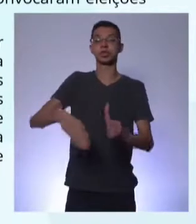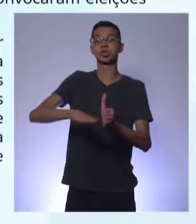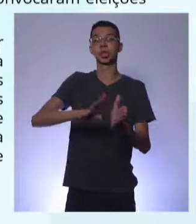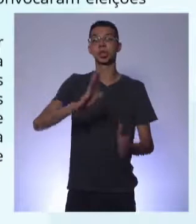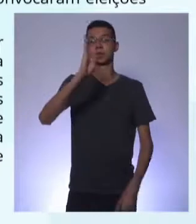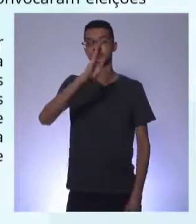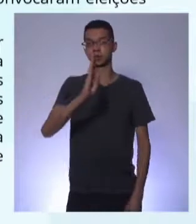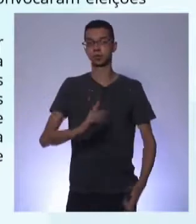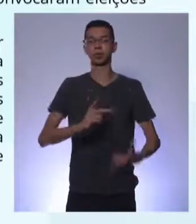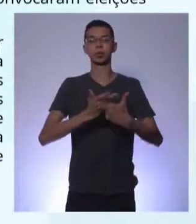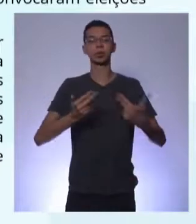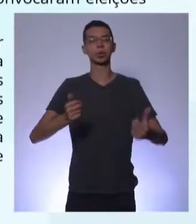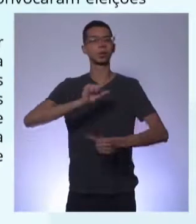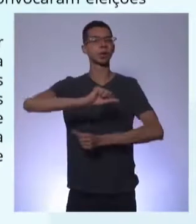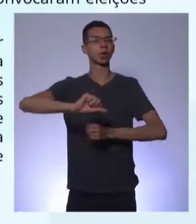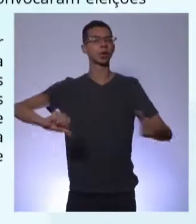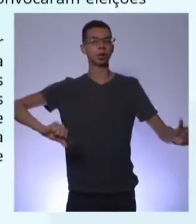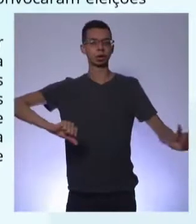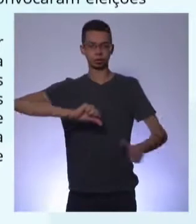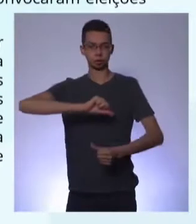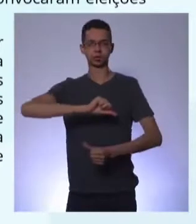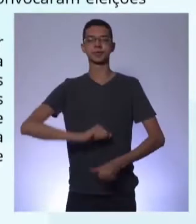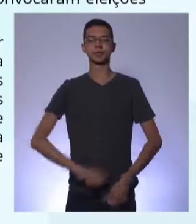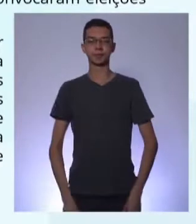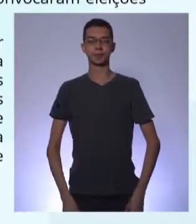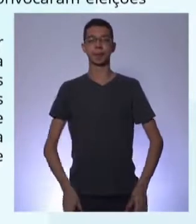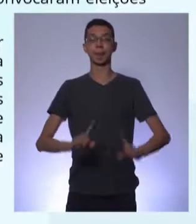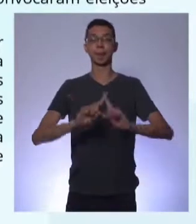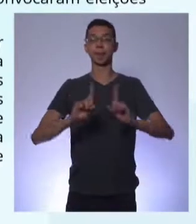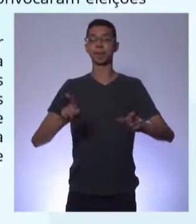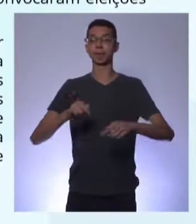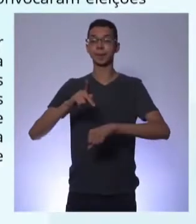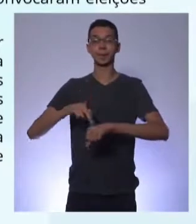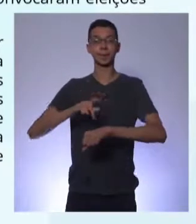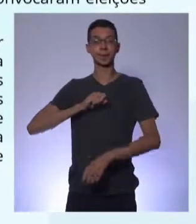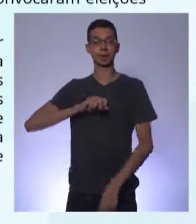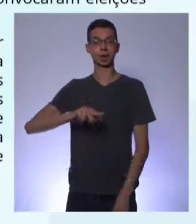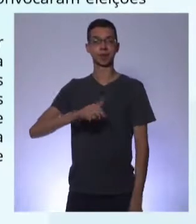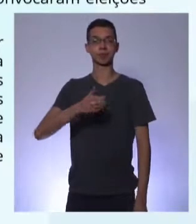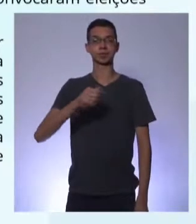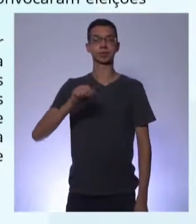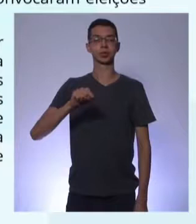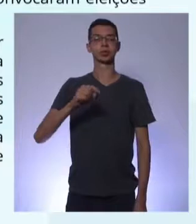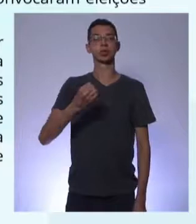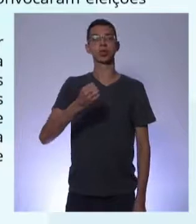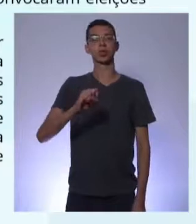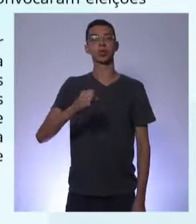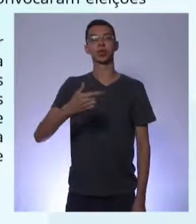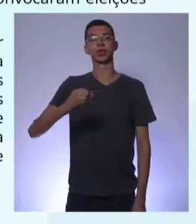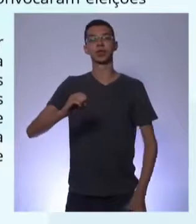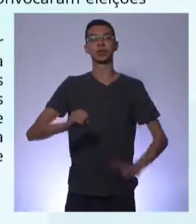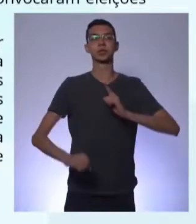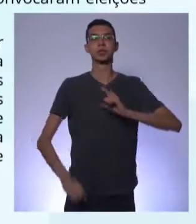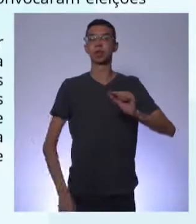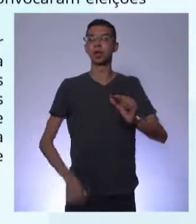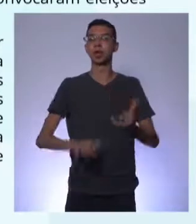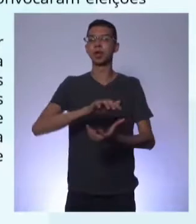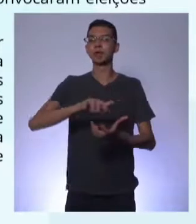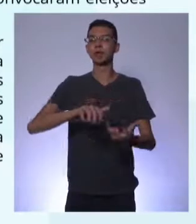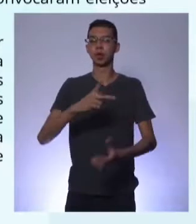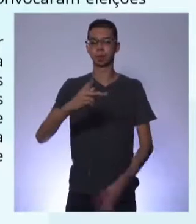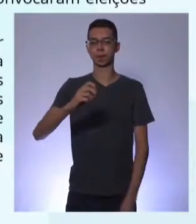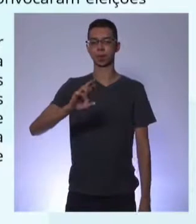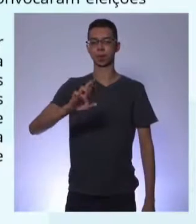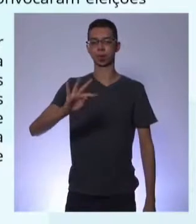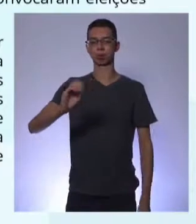mudar. Mas vai ocorrer lá em Portugal, em 1820, a Revolução do Porto. O que foi a Revolução